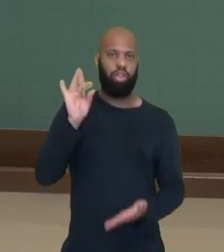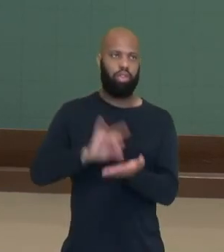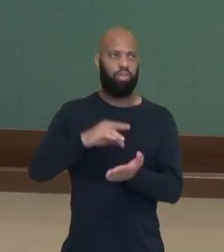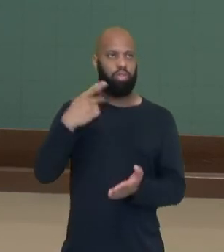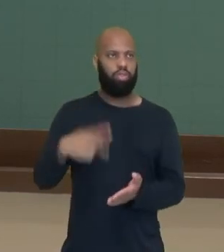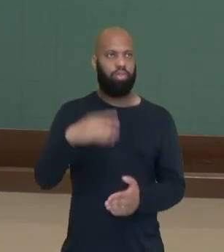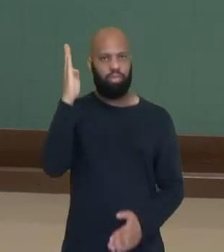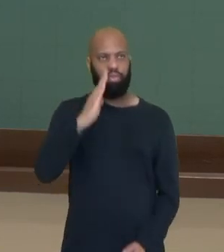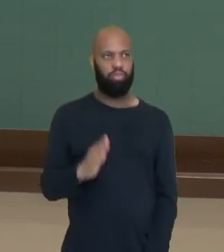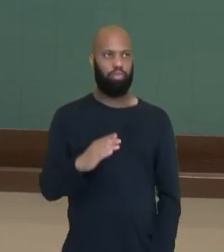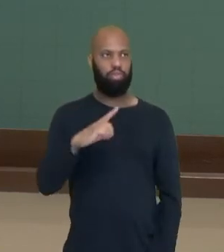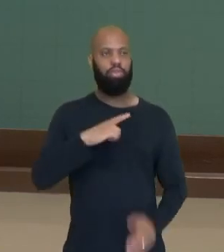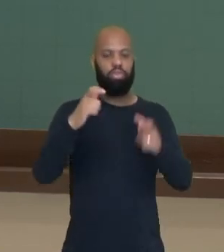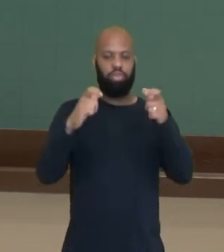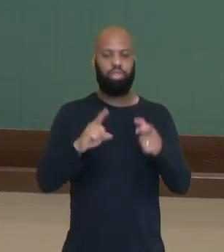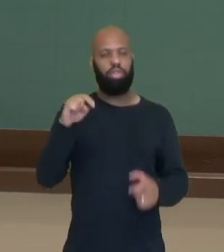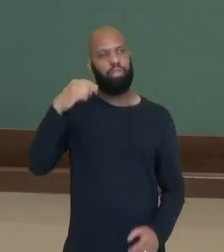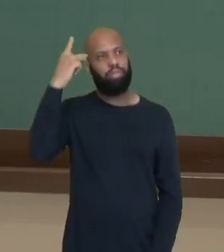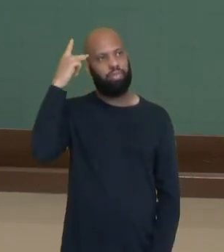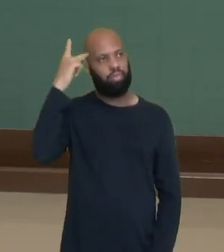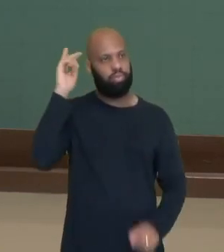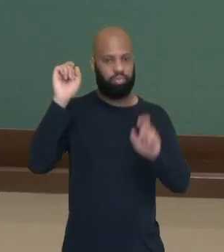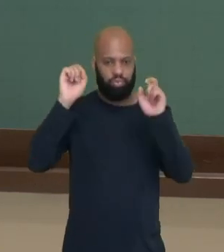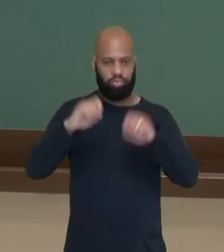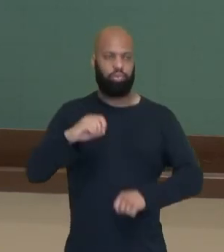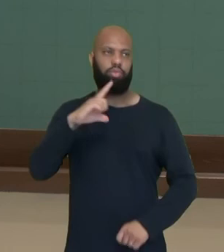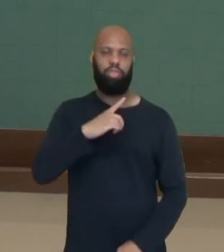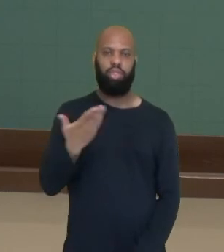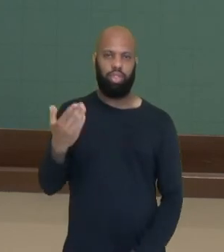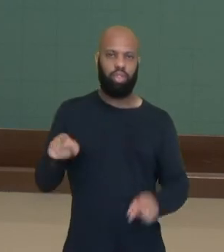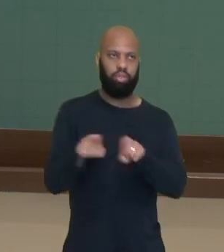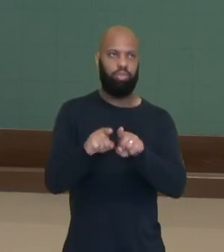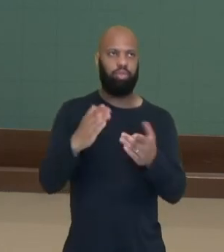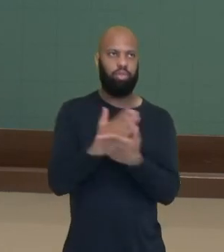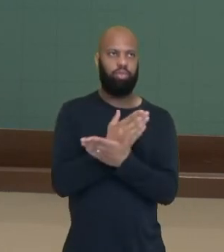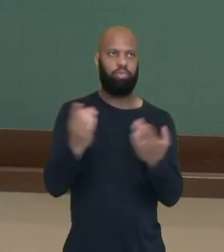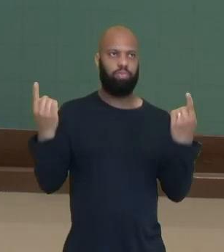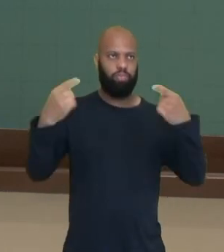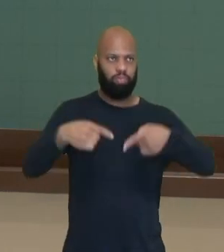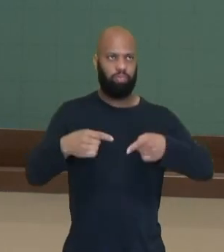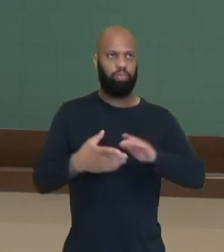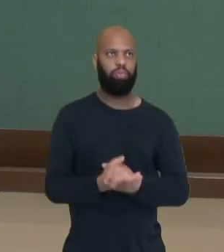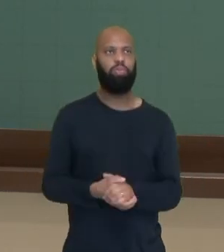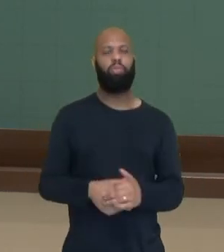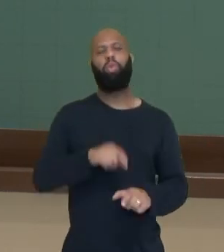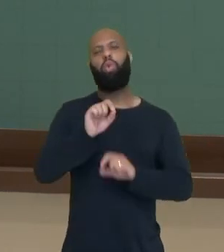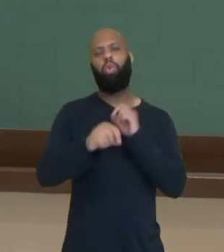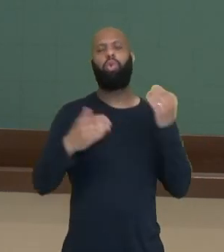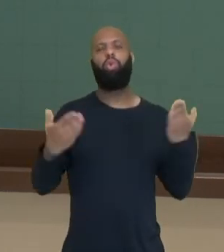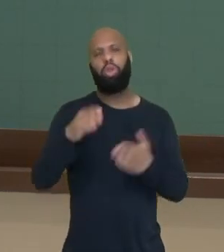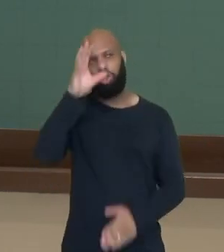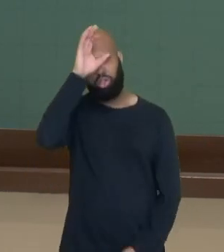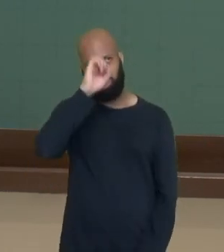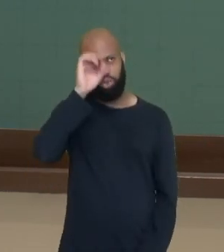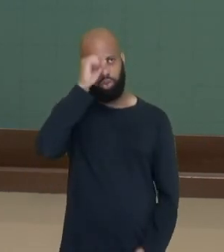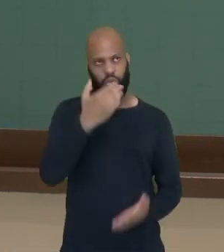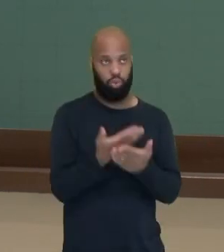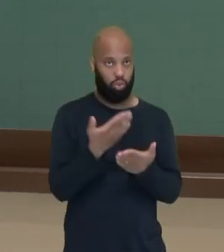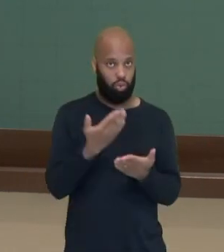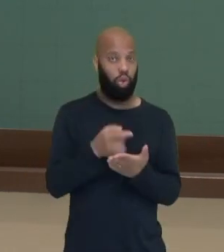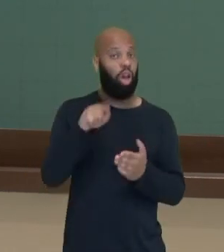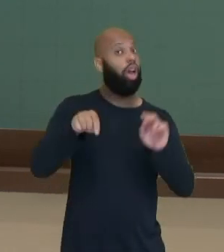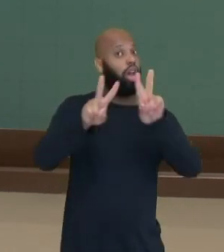Brasil, então, no estado de São Paulo, nós podemos encontrar algumas competições. O que nós falamos hoje,